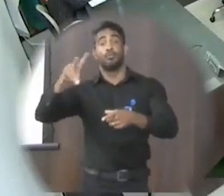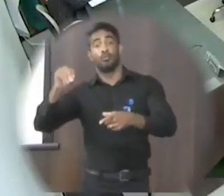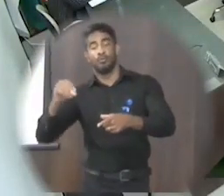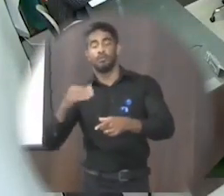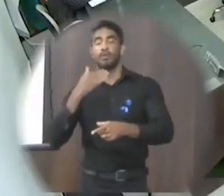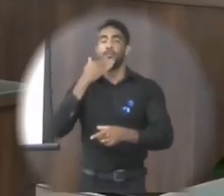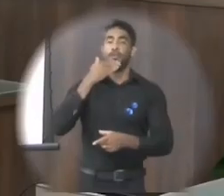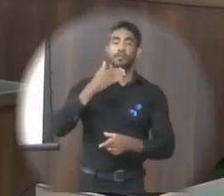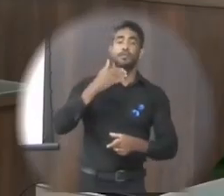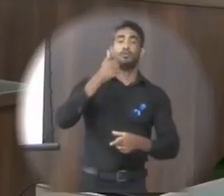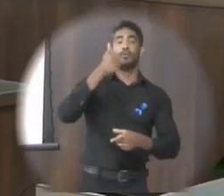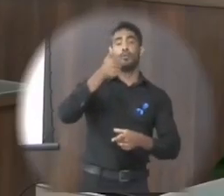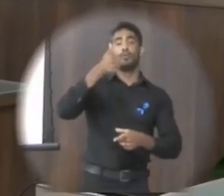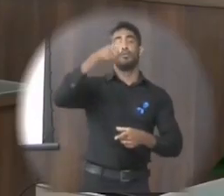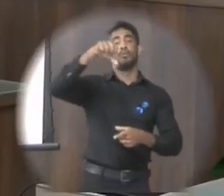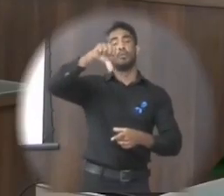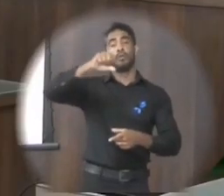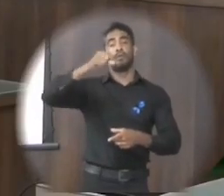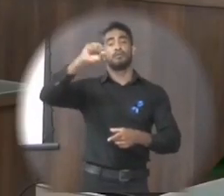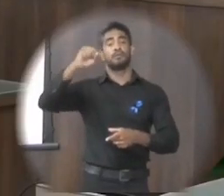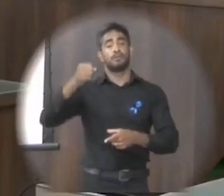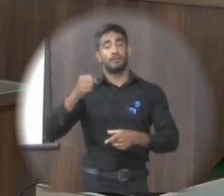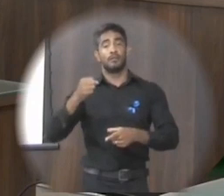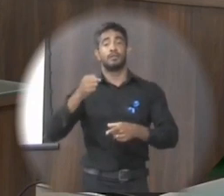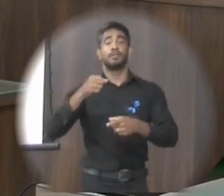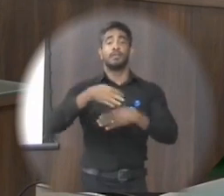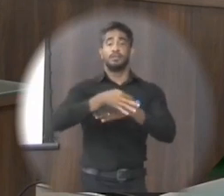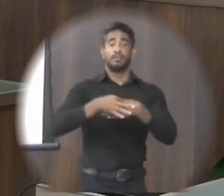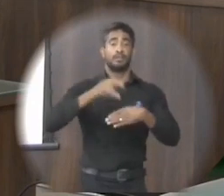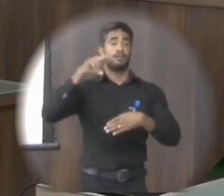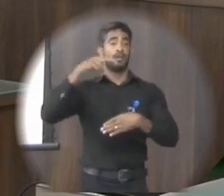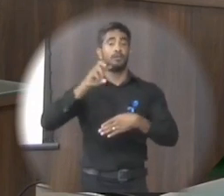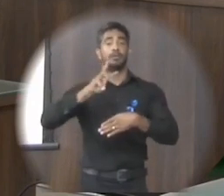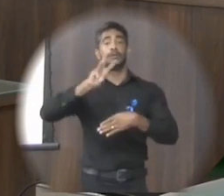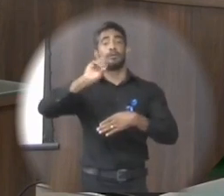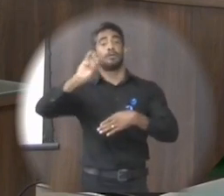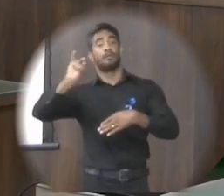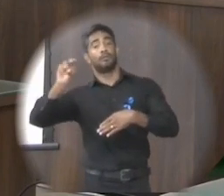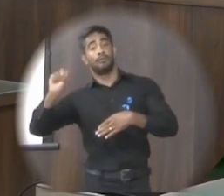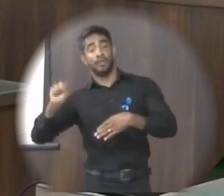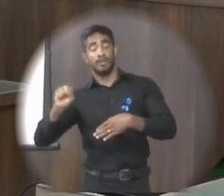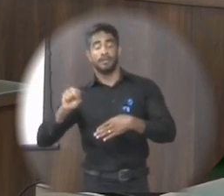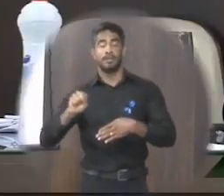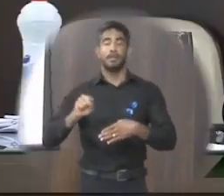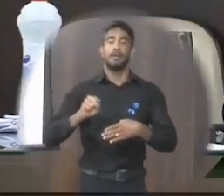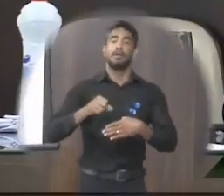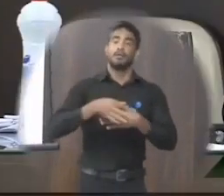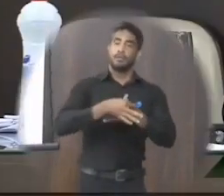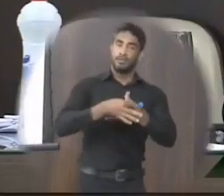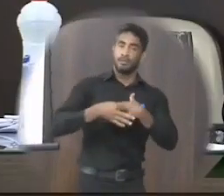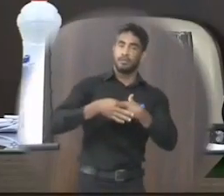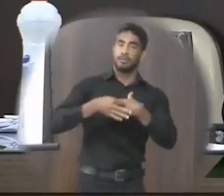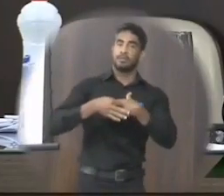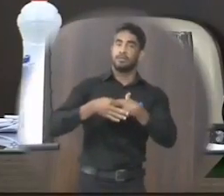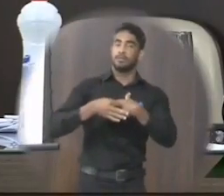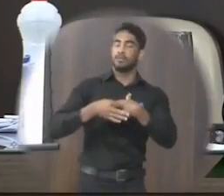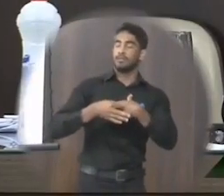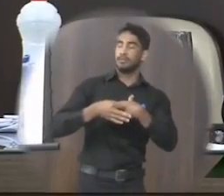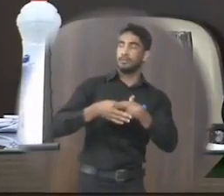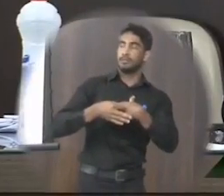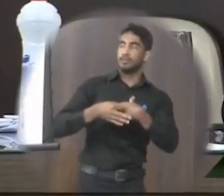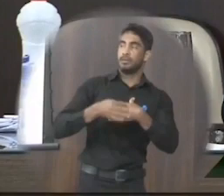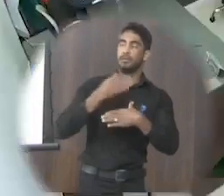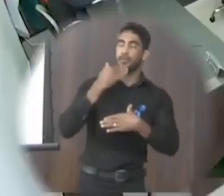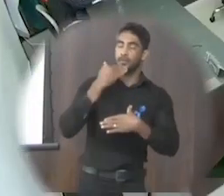Requerimento 289-2021, de autoria do vereador Uíris Carlos Lopes. Excelentíssimo senhor presidente, requeiro ao